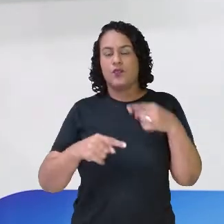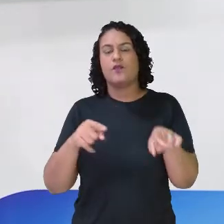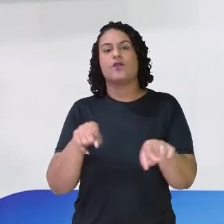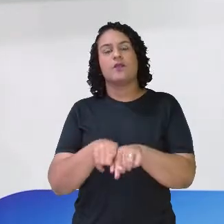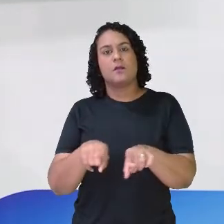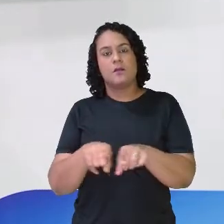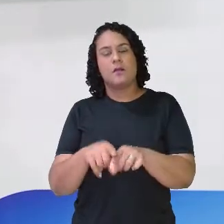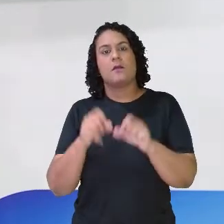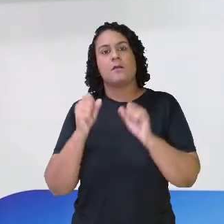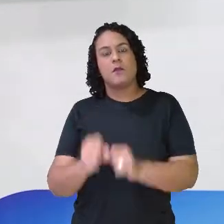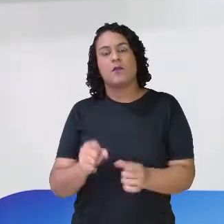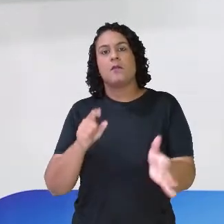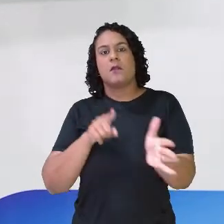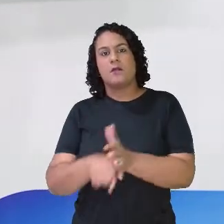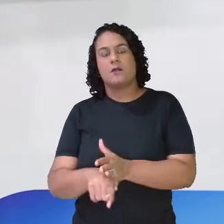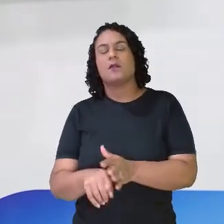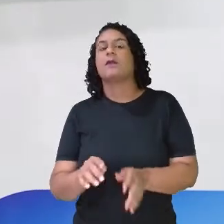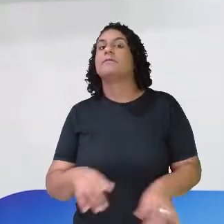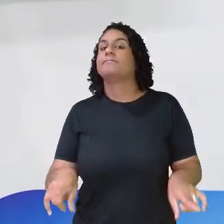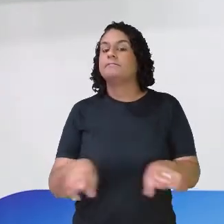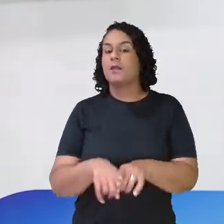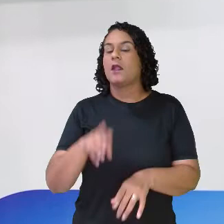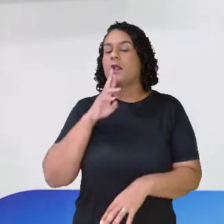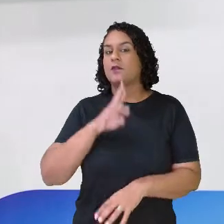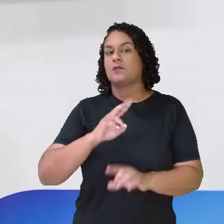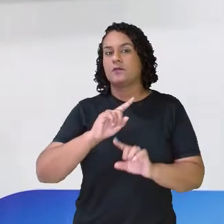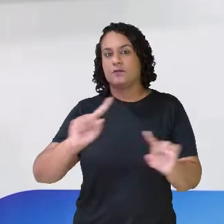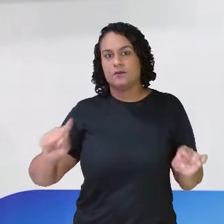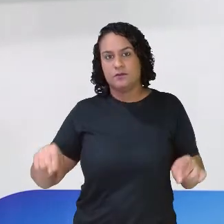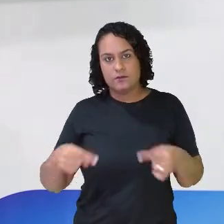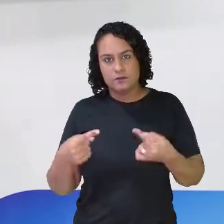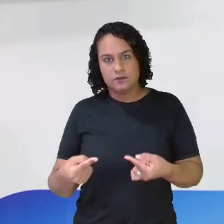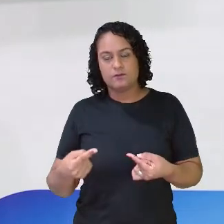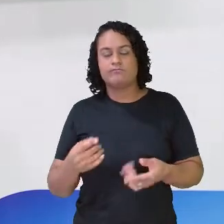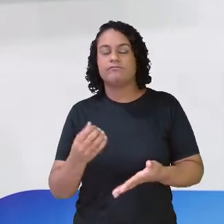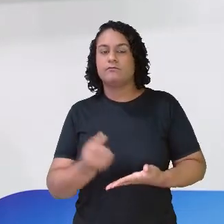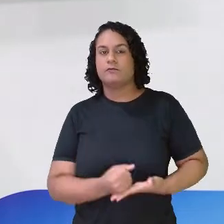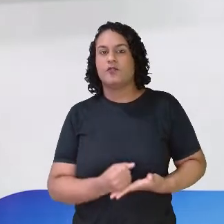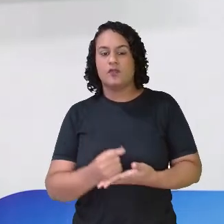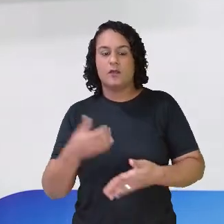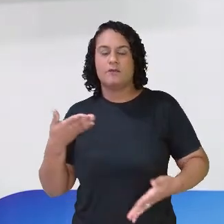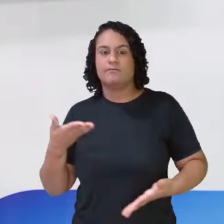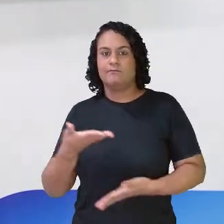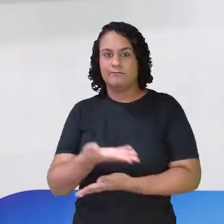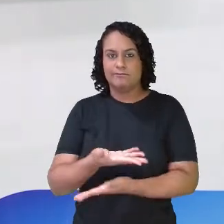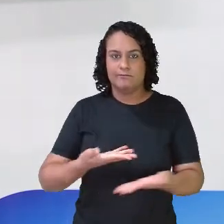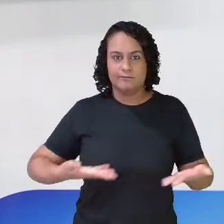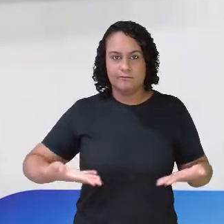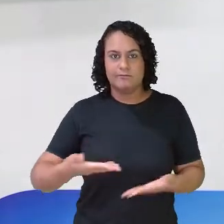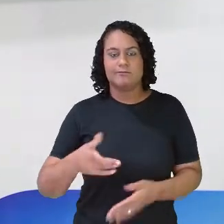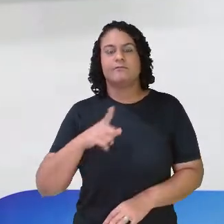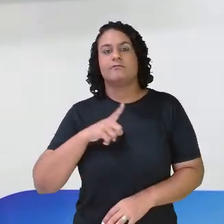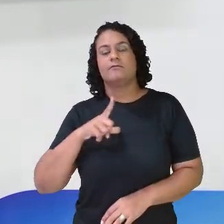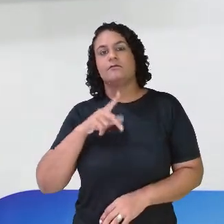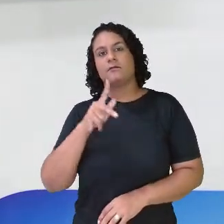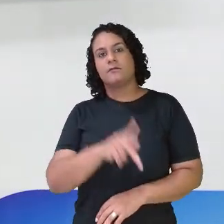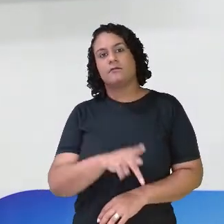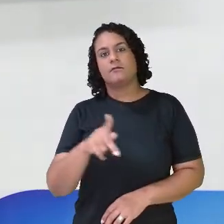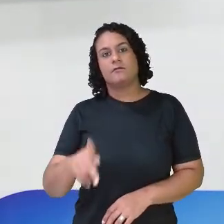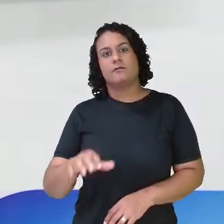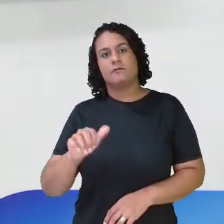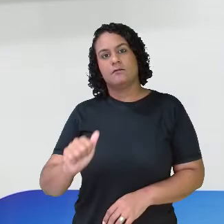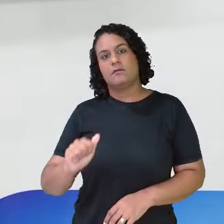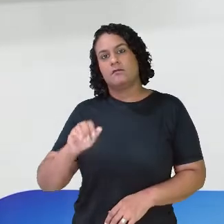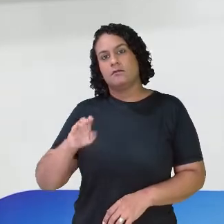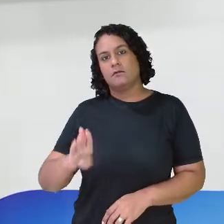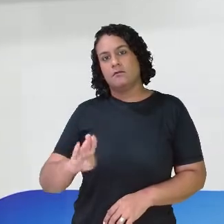As nossas questões aqui. E para me ajudar nessa interação, temos a professora Abigail Viana. E